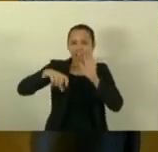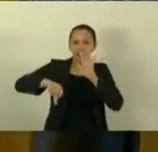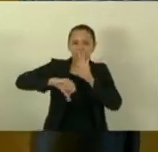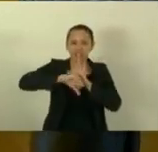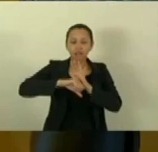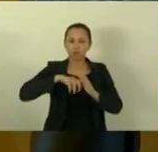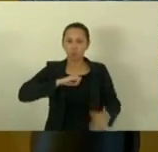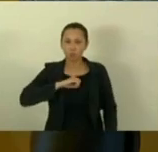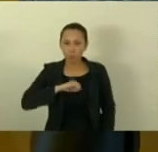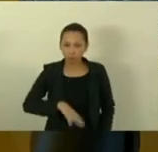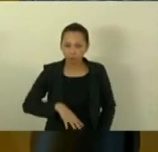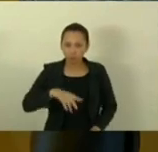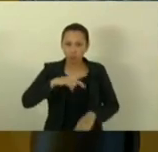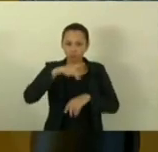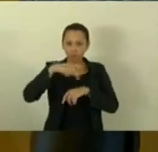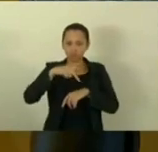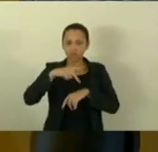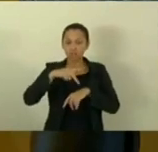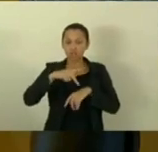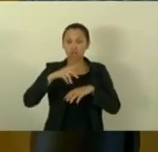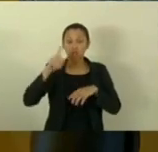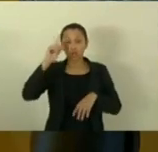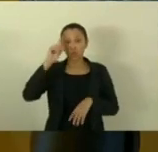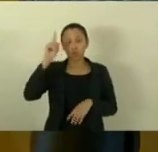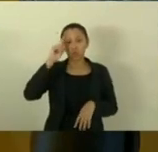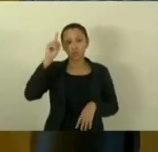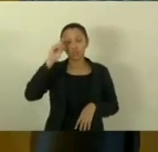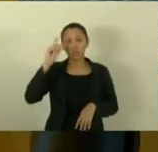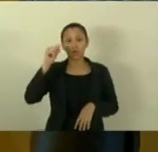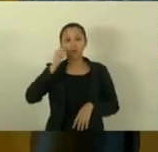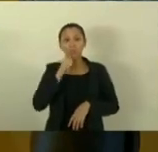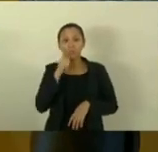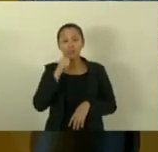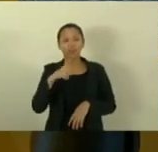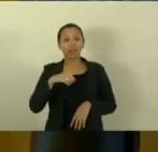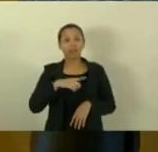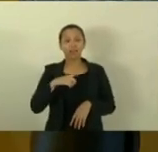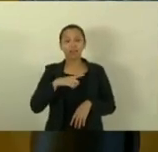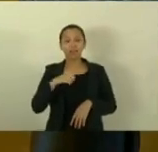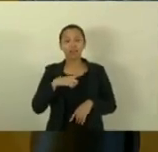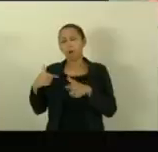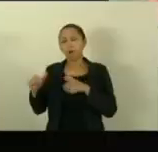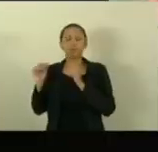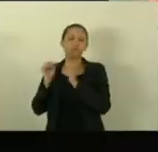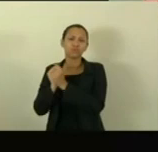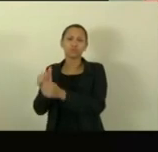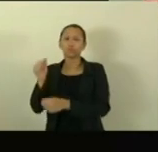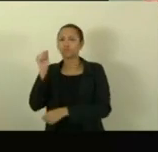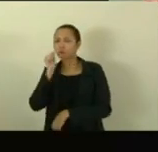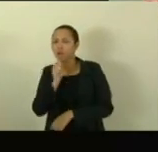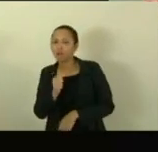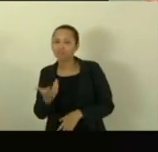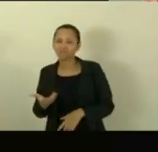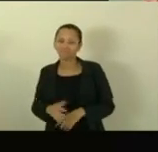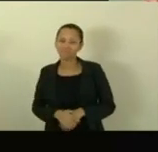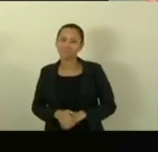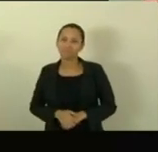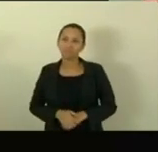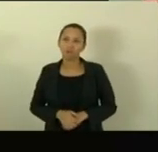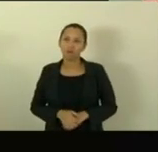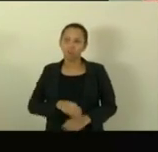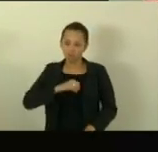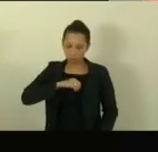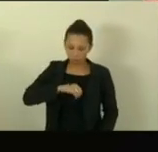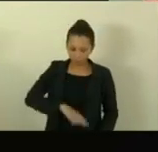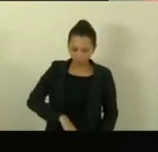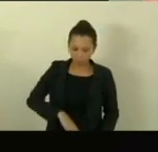coloca as mulheres todos os dias em situação de violação de direitos. O aborto não é uma coisa que as